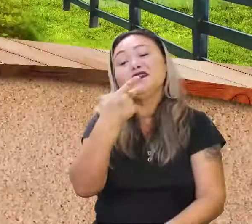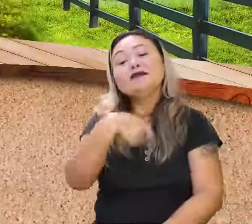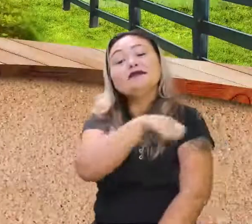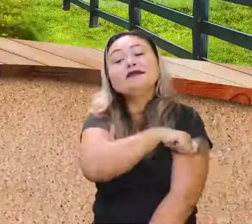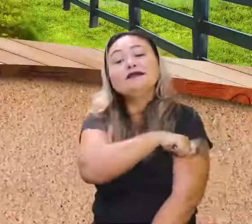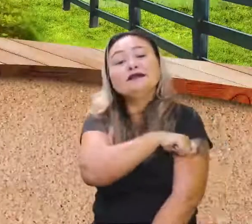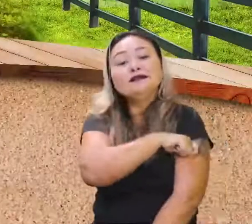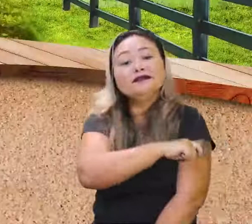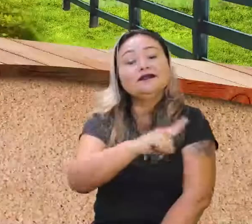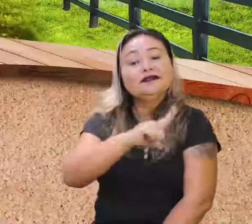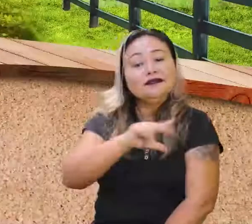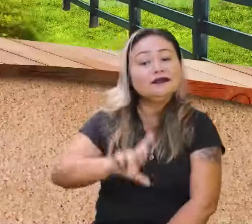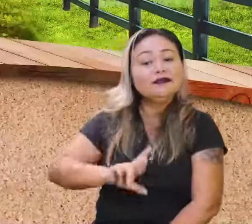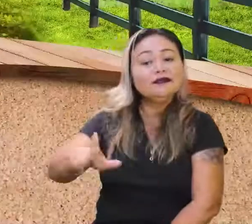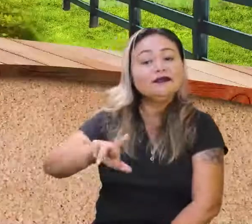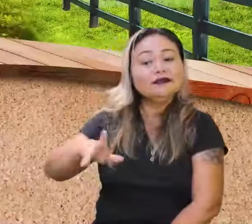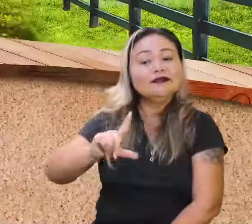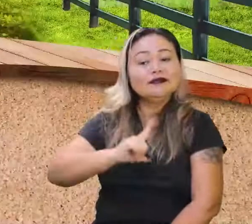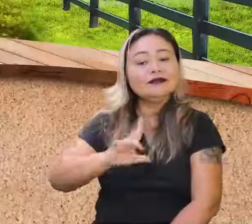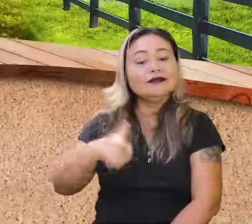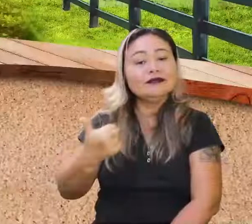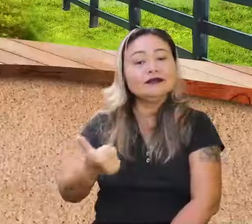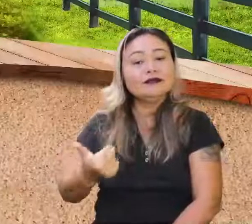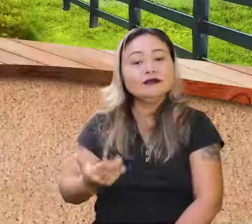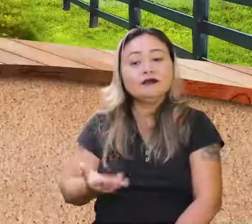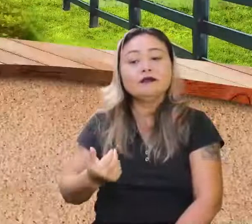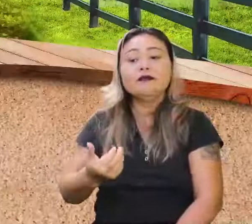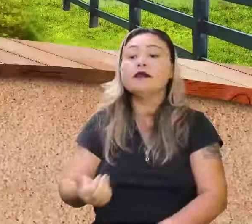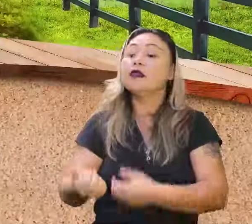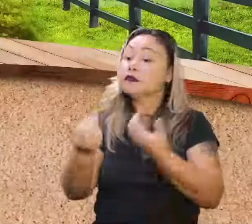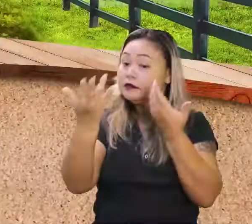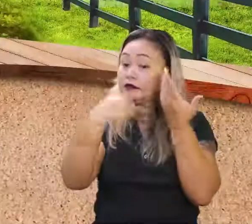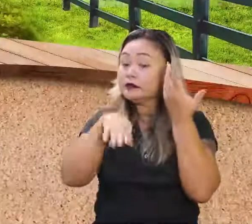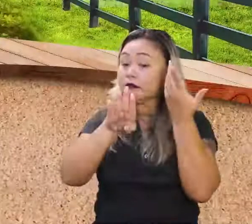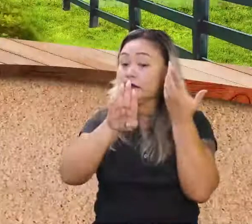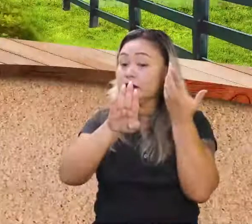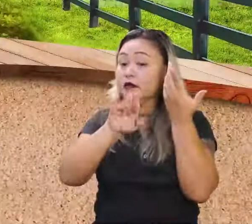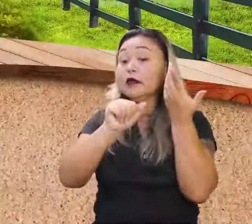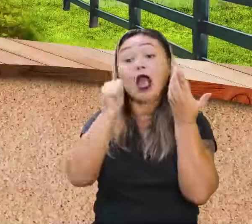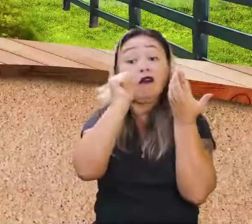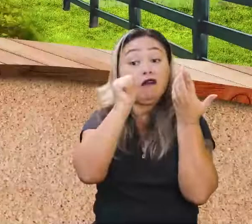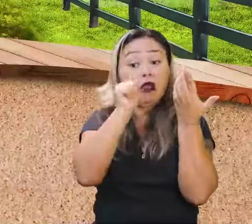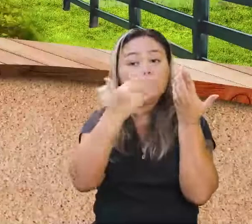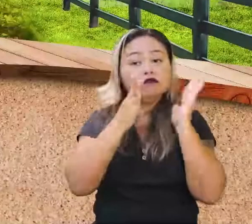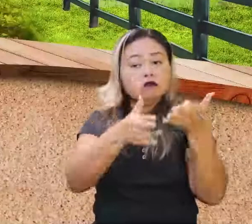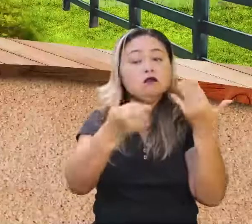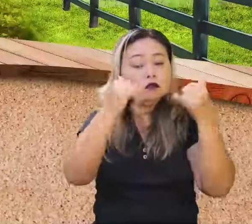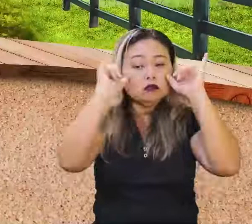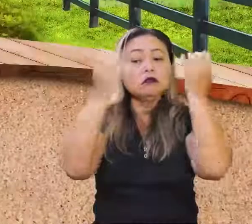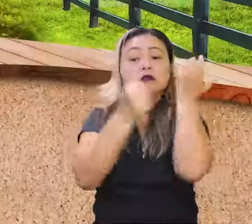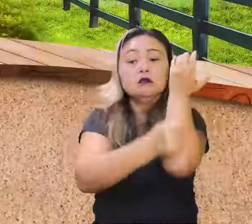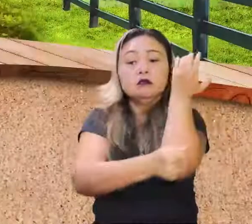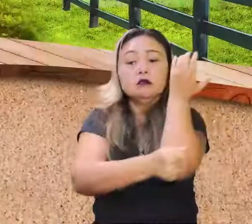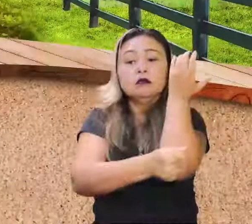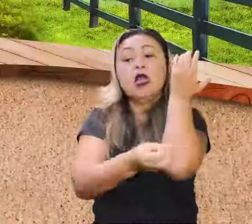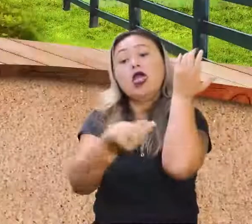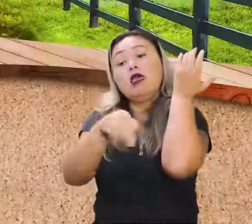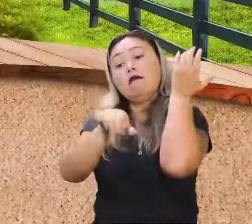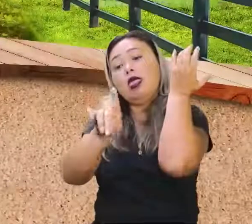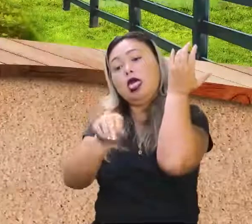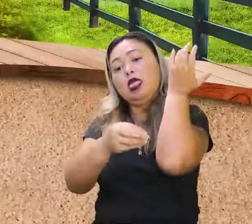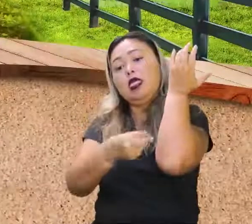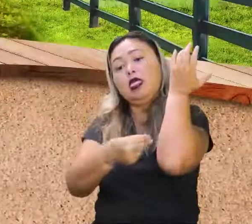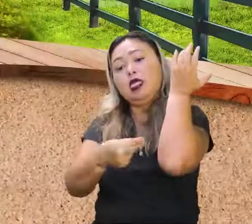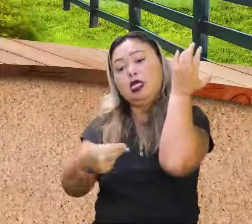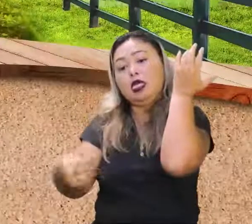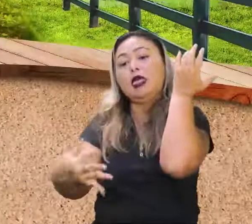estudantes. Tem diferença de bosta, da vaca, bosta, e merda,